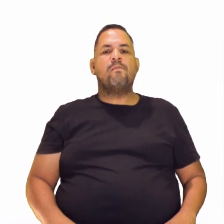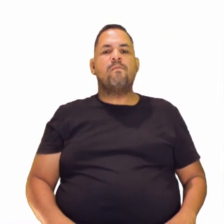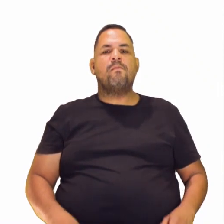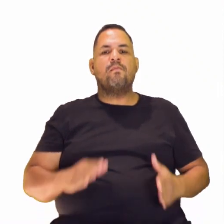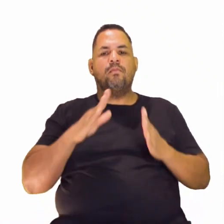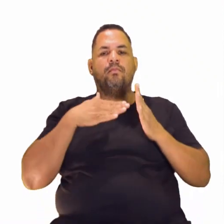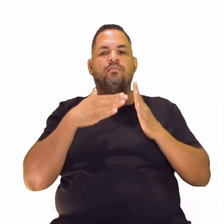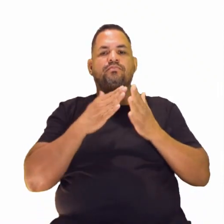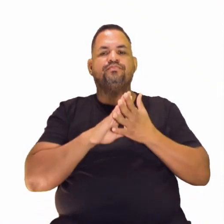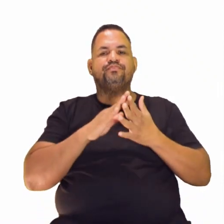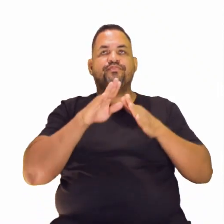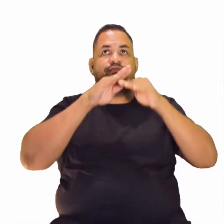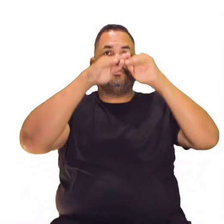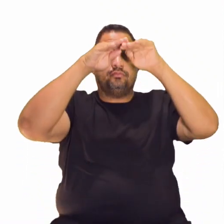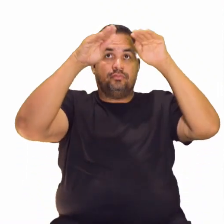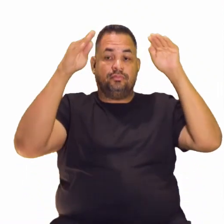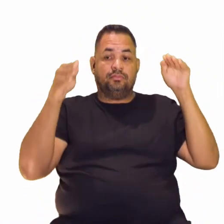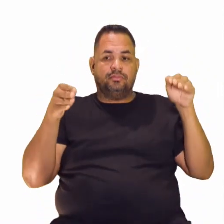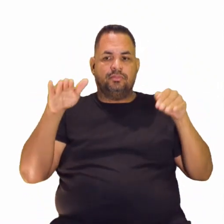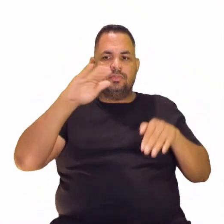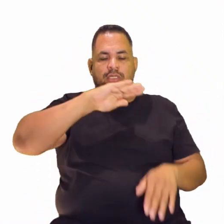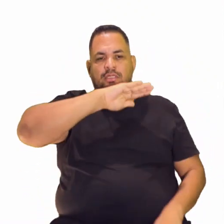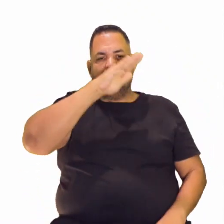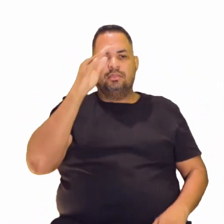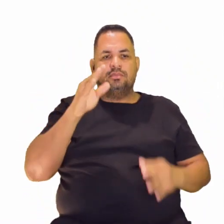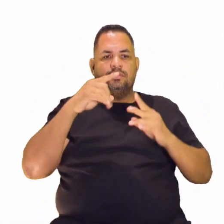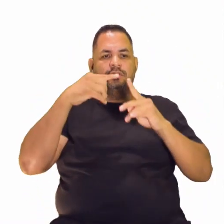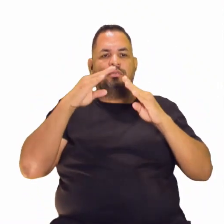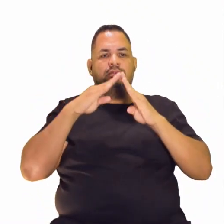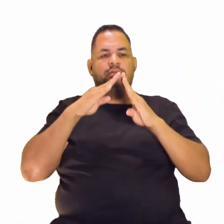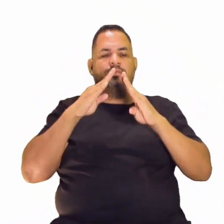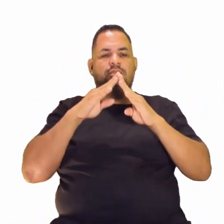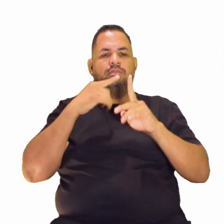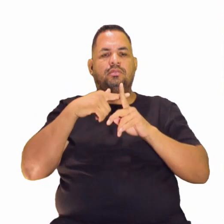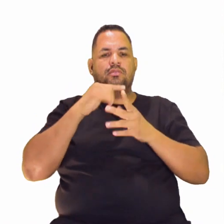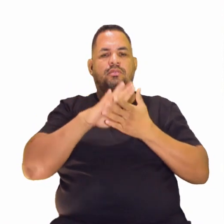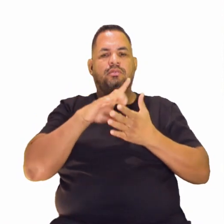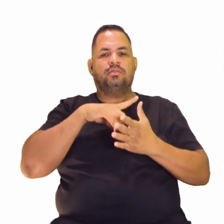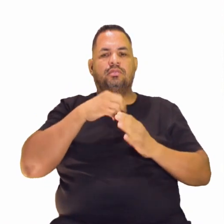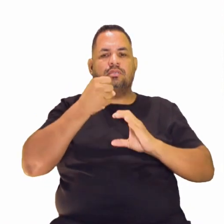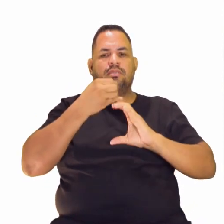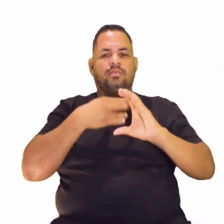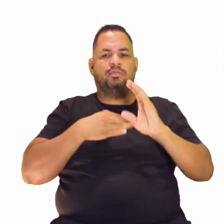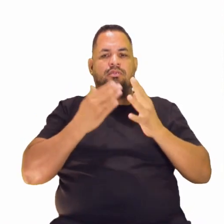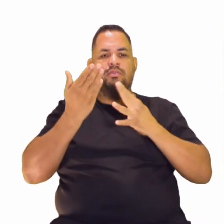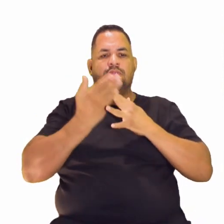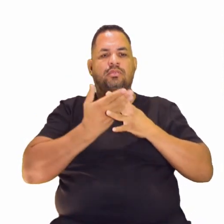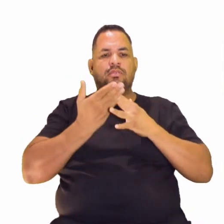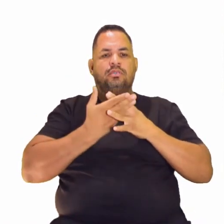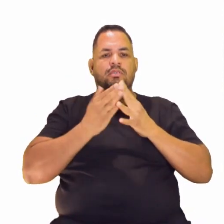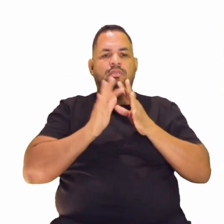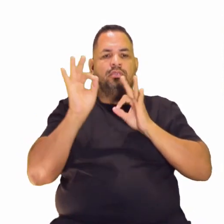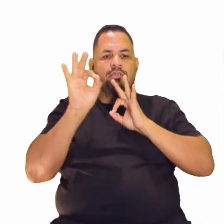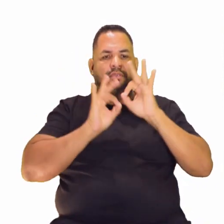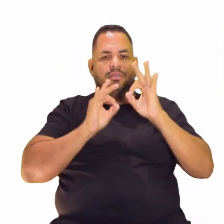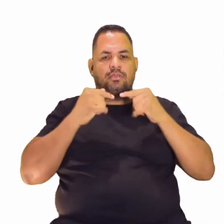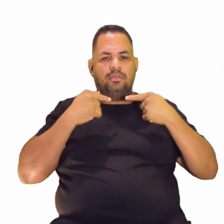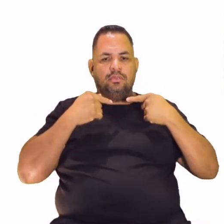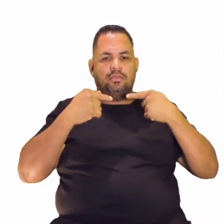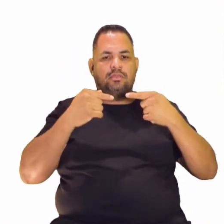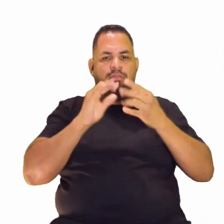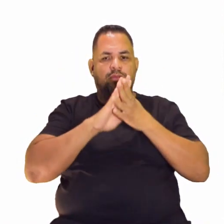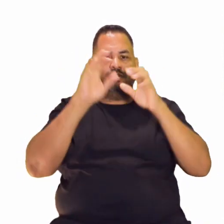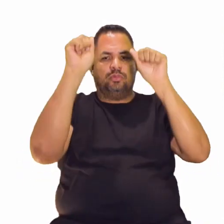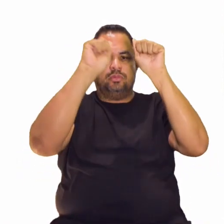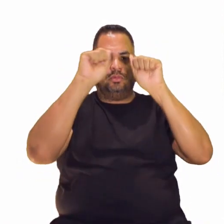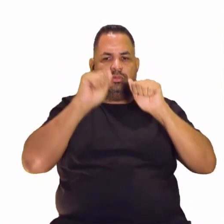Suas pinturas em tetos das igrejas seguiam as características do estilo barroco e alinhavam-se